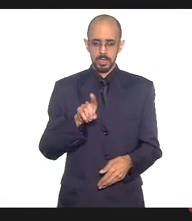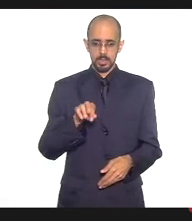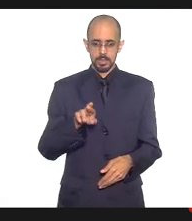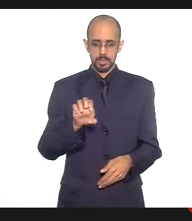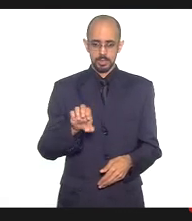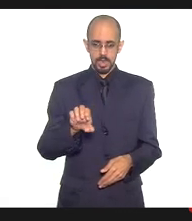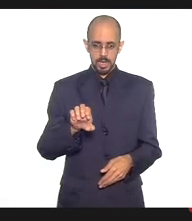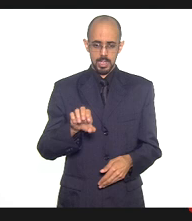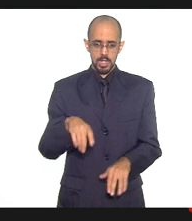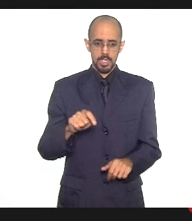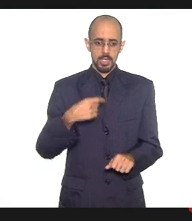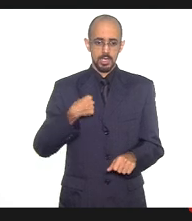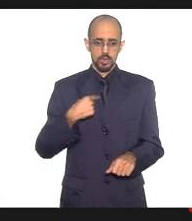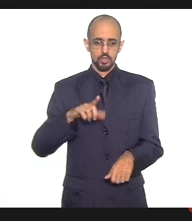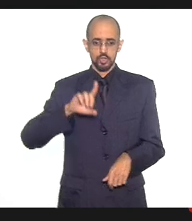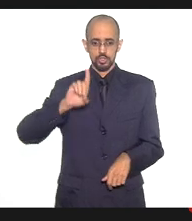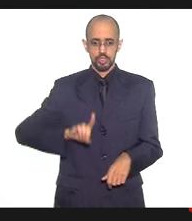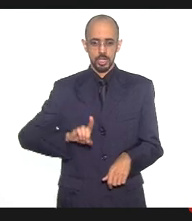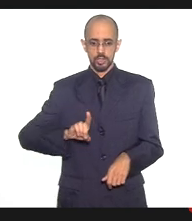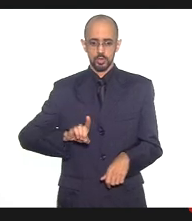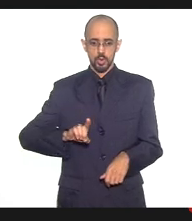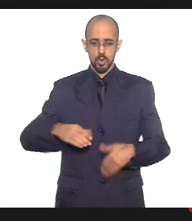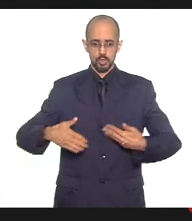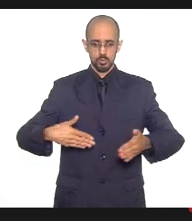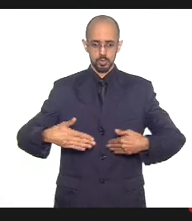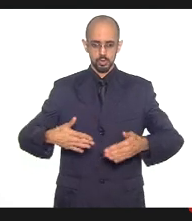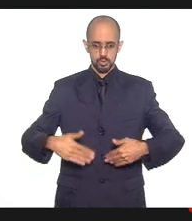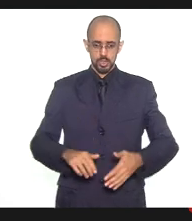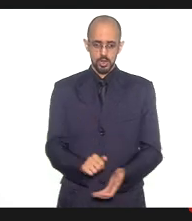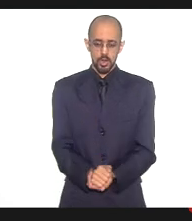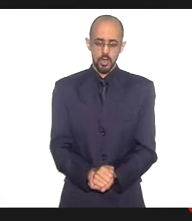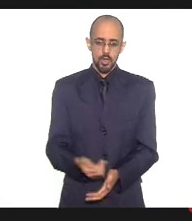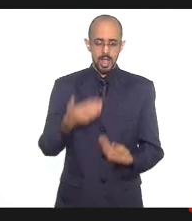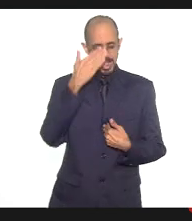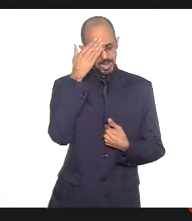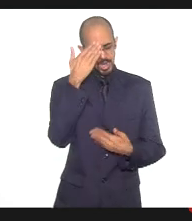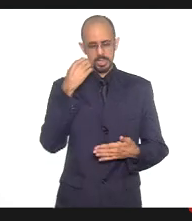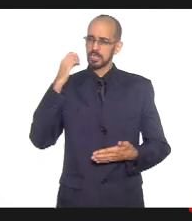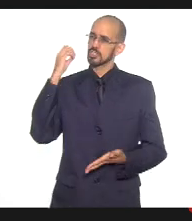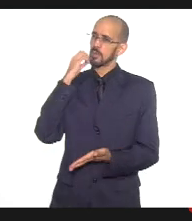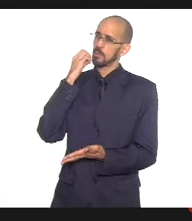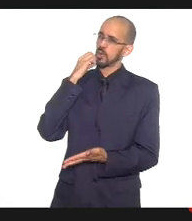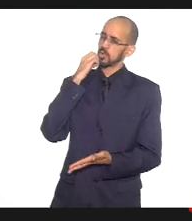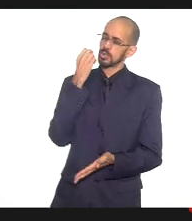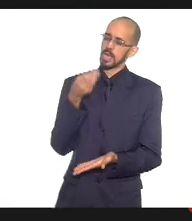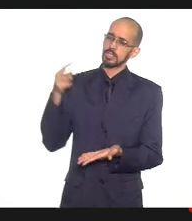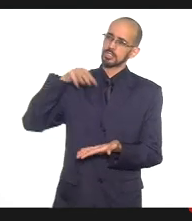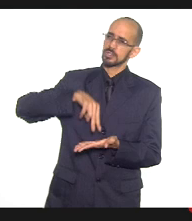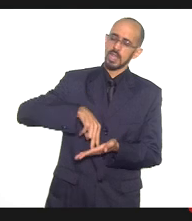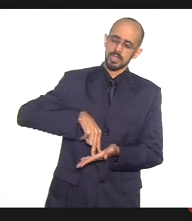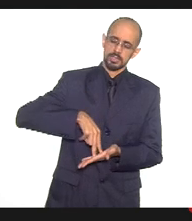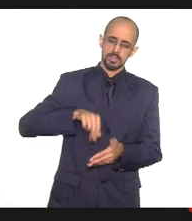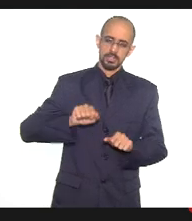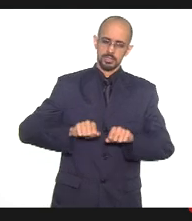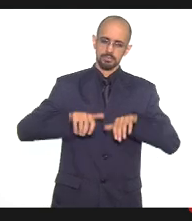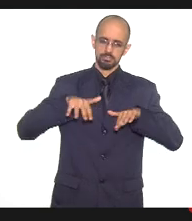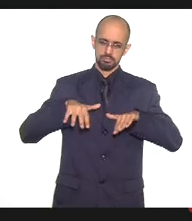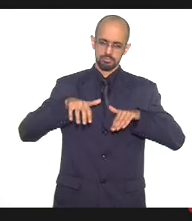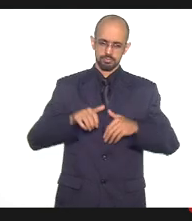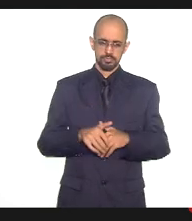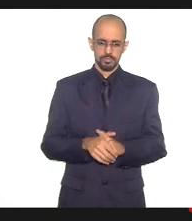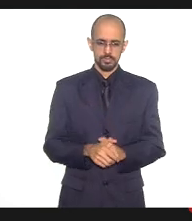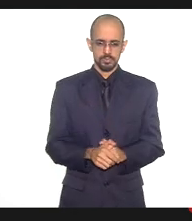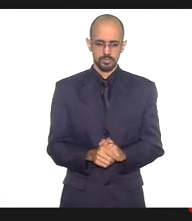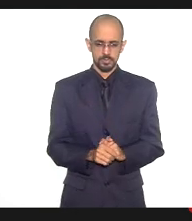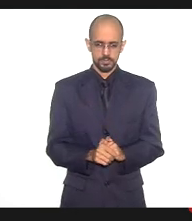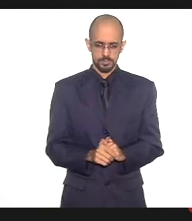de exploração e produção da Shell aqui no Brasil e agradeço a oportunidade de poder participar nessa sessão.